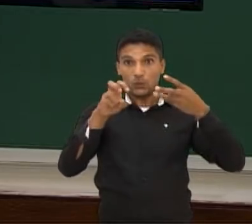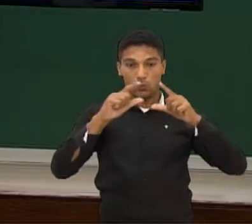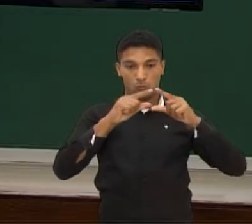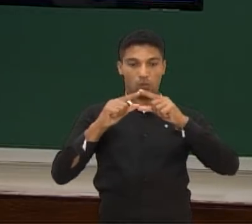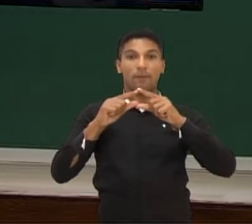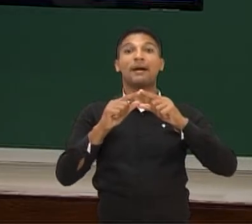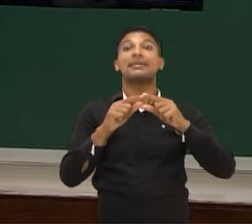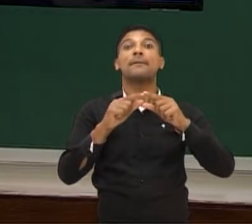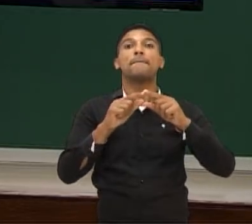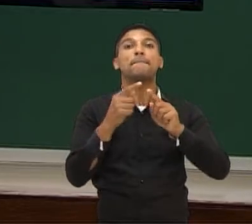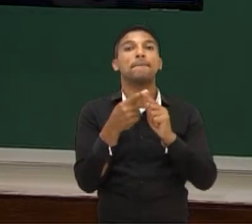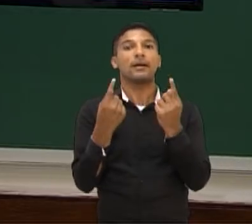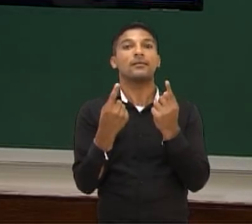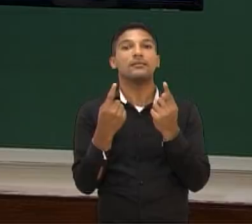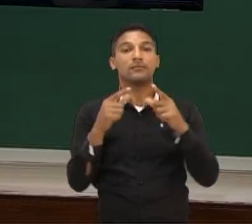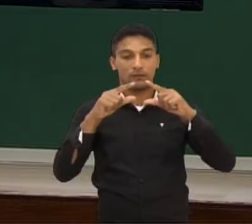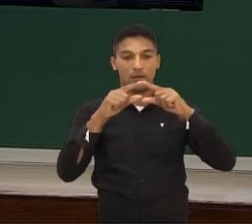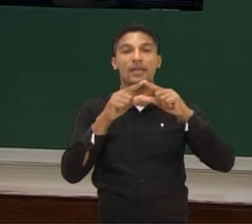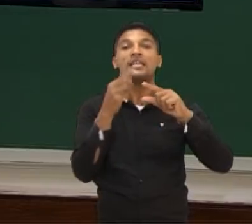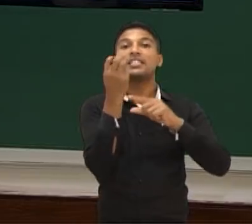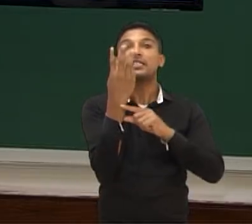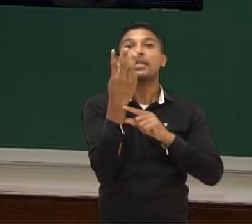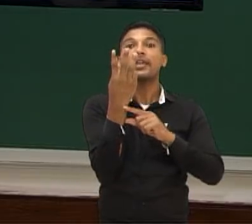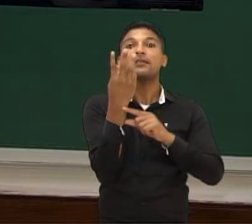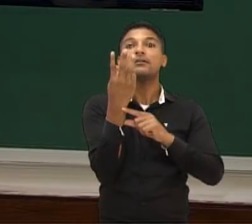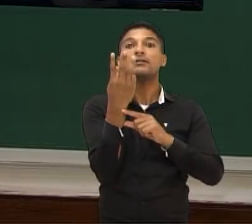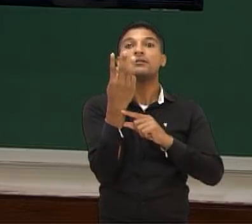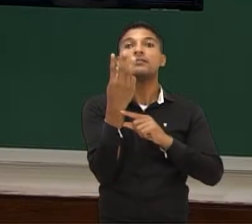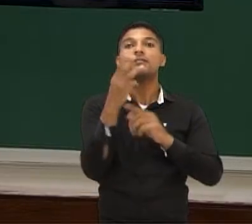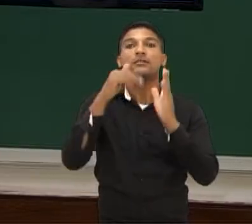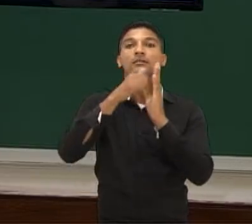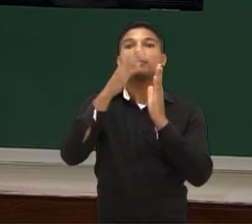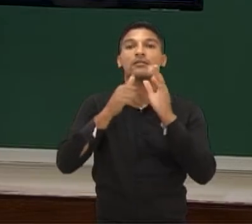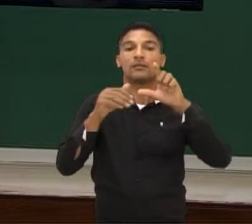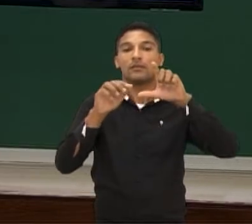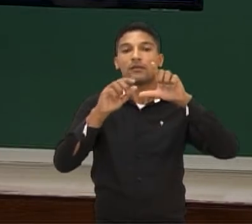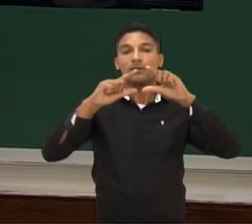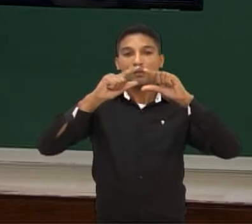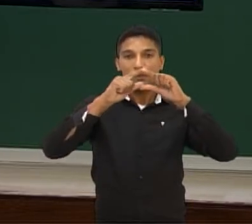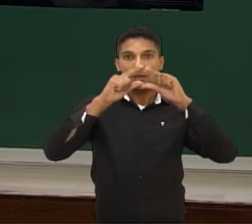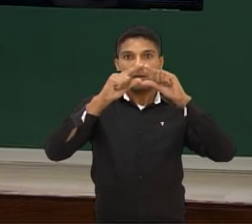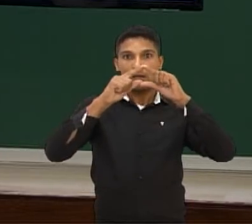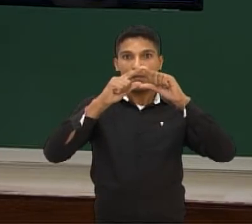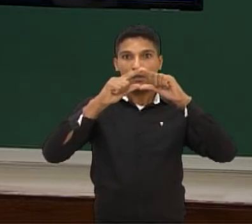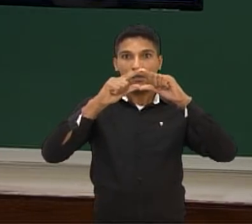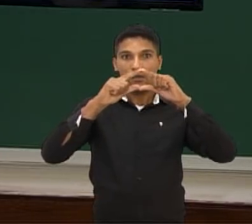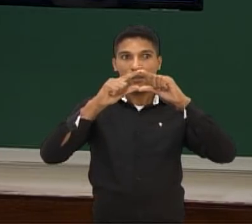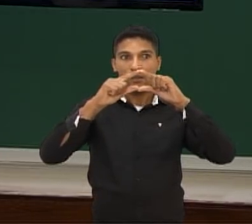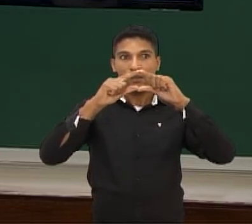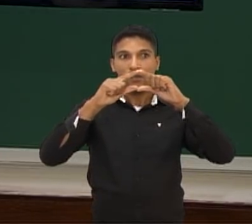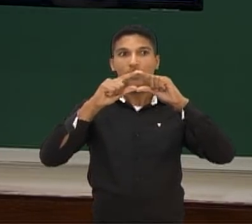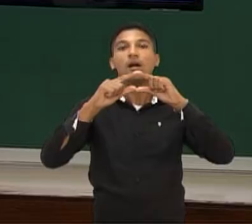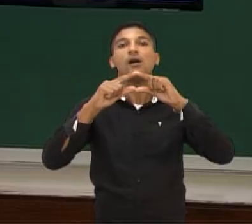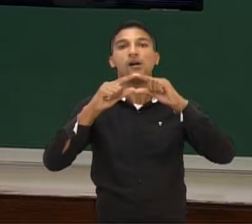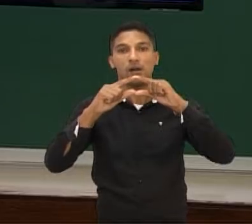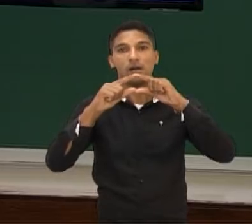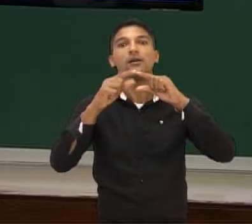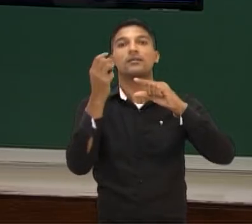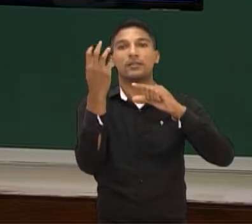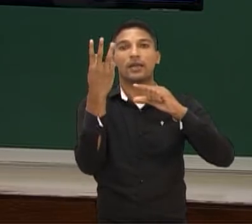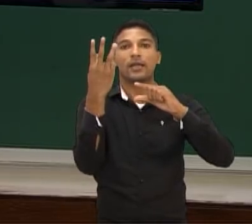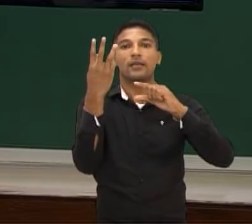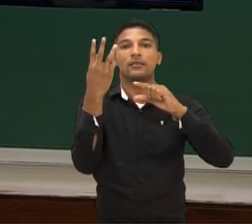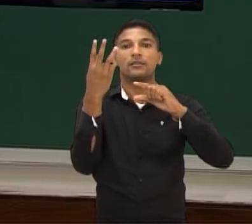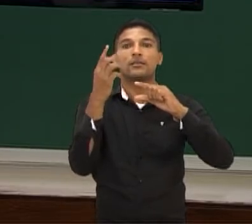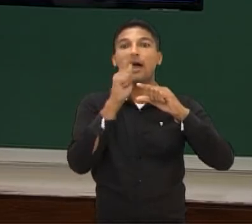Aqui uma coisa muito importante para vocês não esquecerem é que a fração, ela também é uma divisão. Essa aqui é a operação